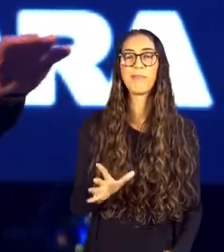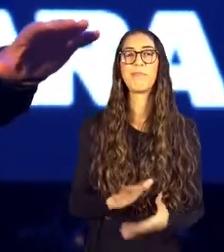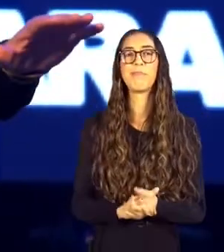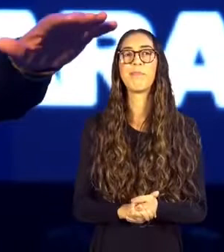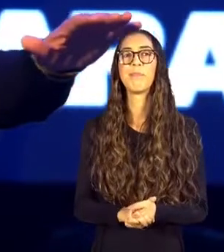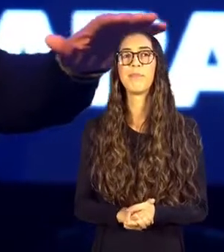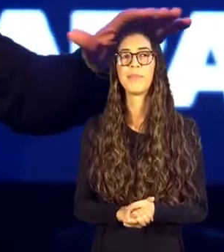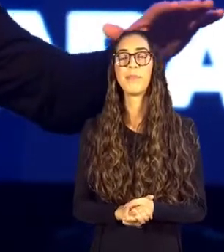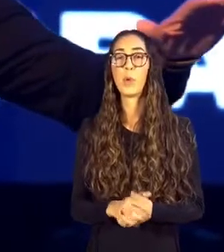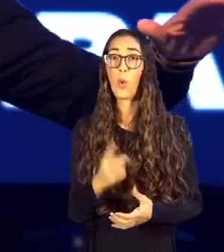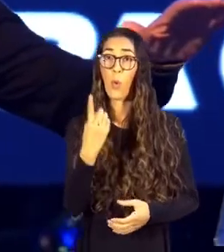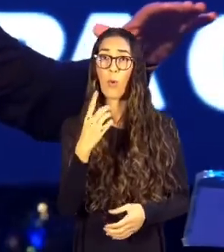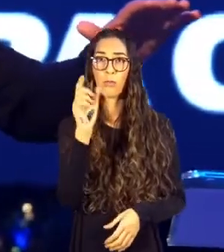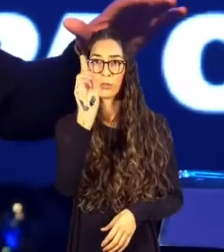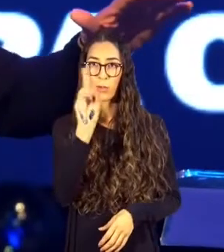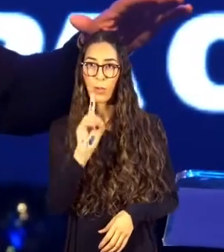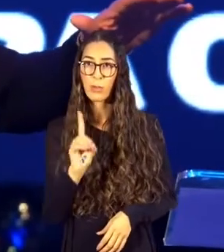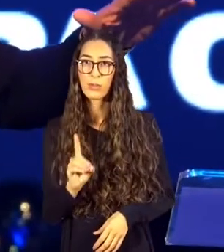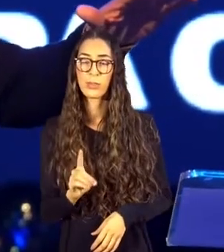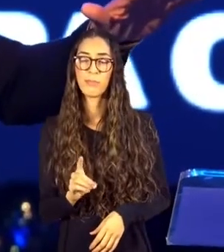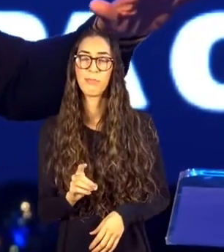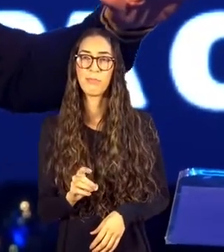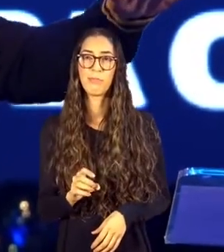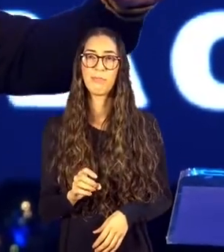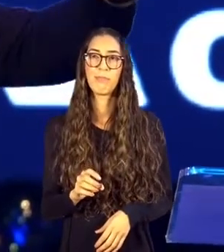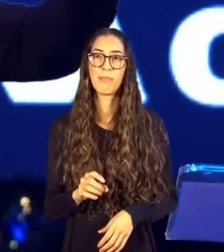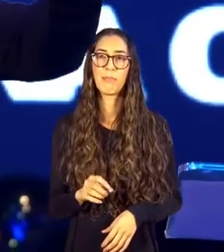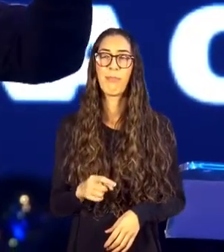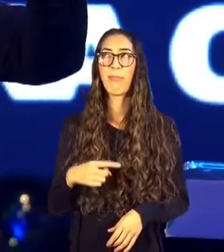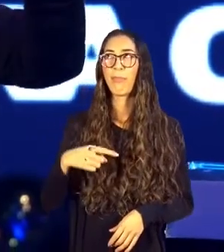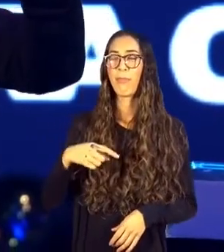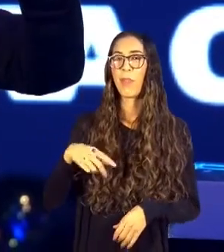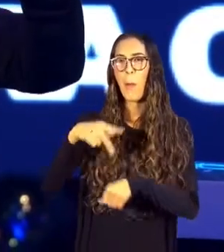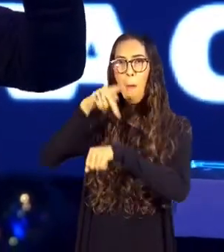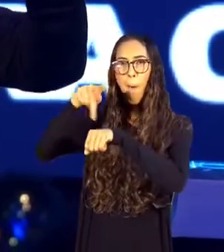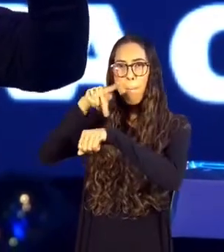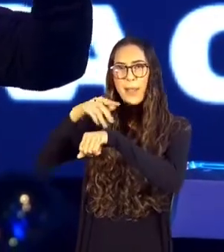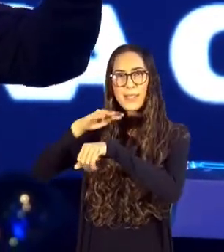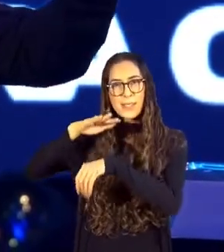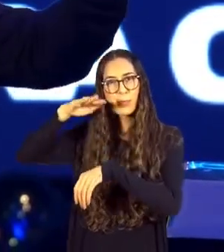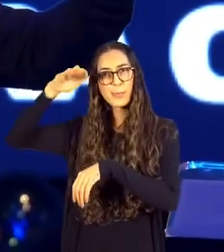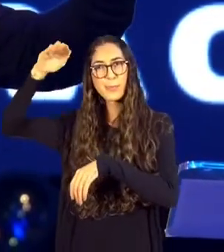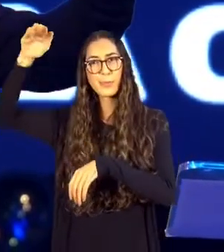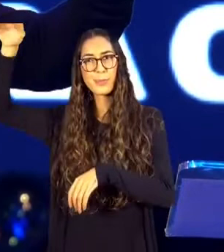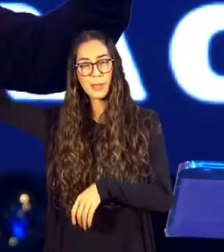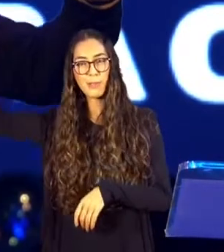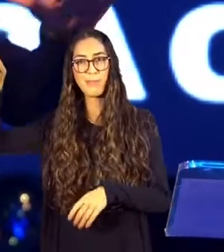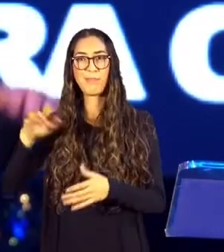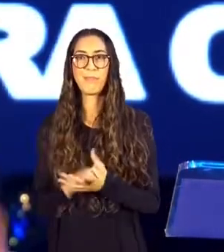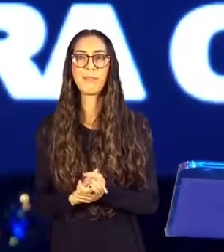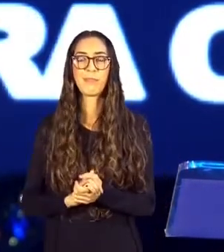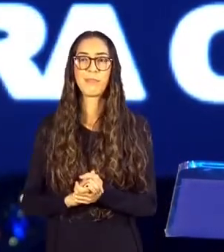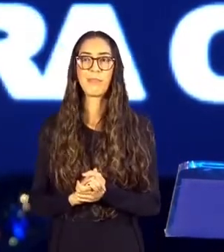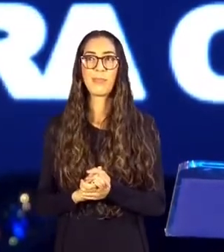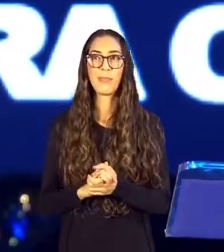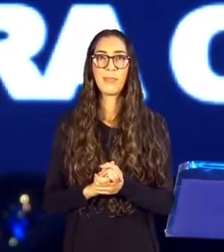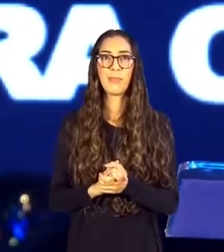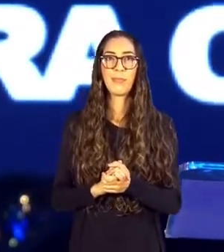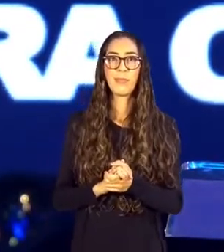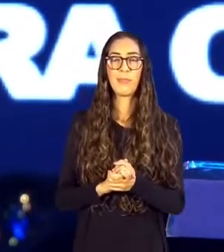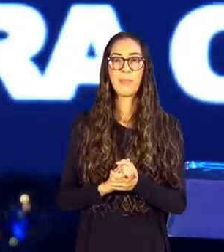e o estado do Texas, que tem 432 mil quilômetros quadrados, você vai